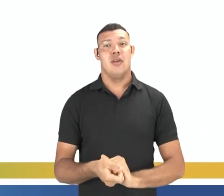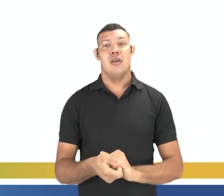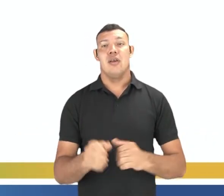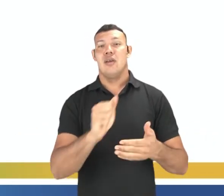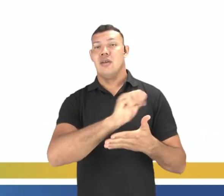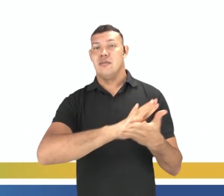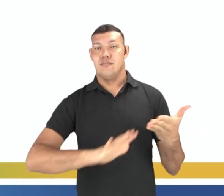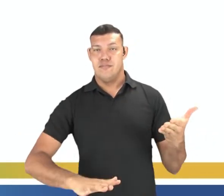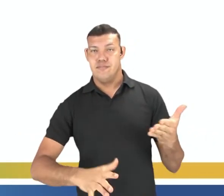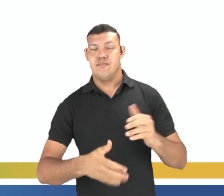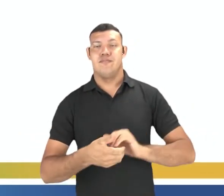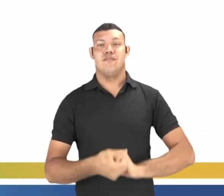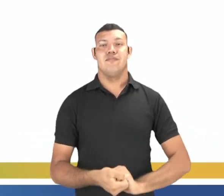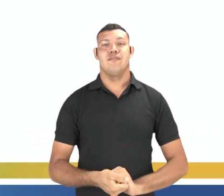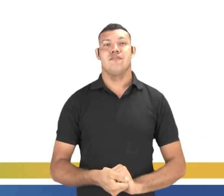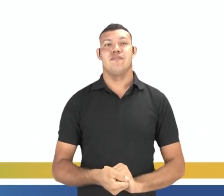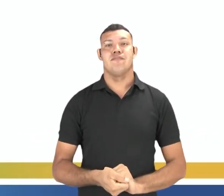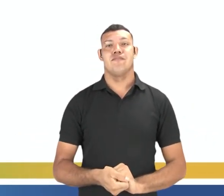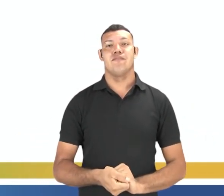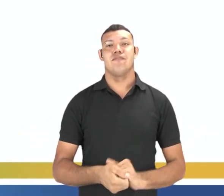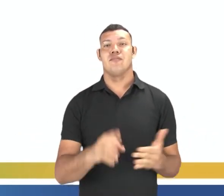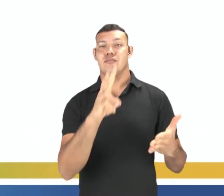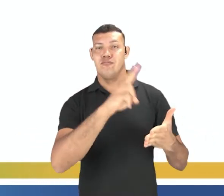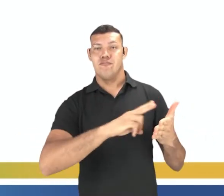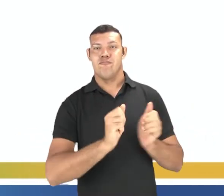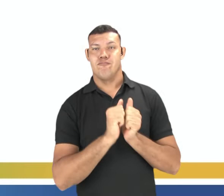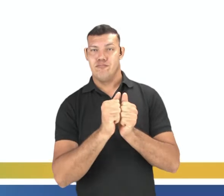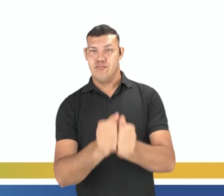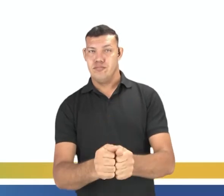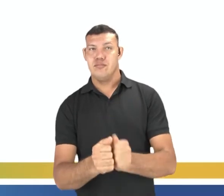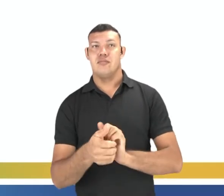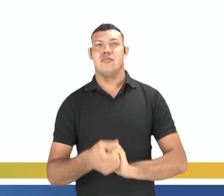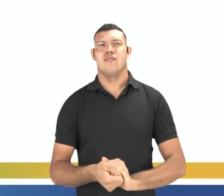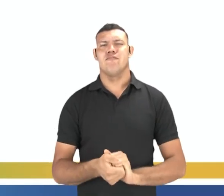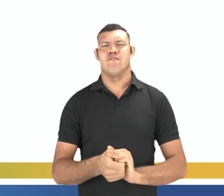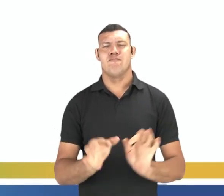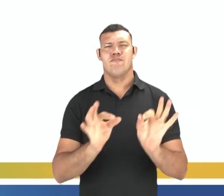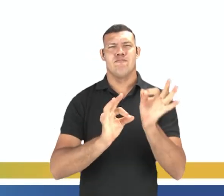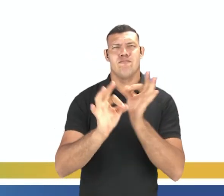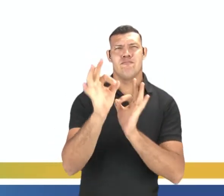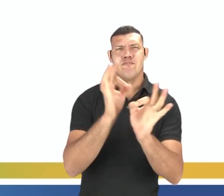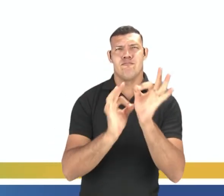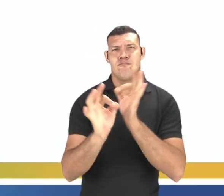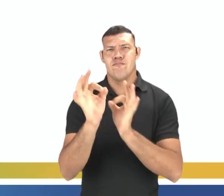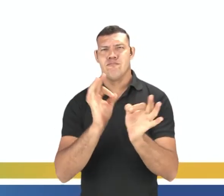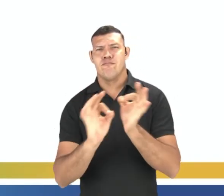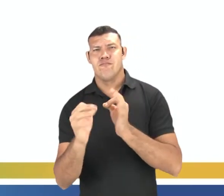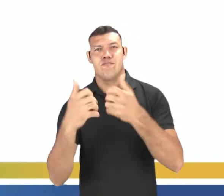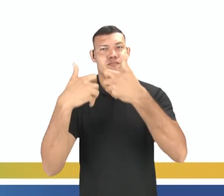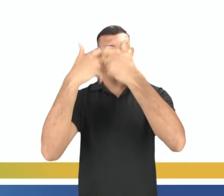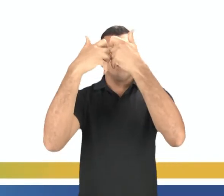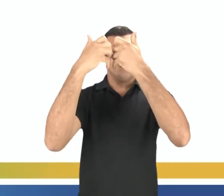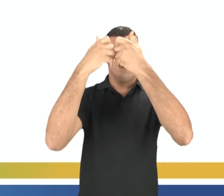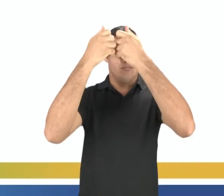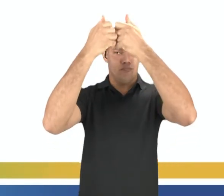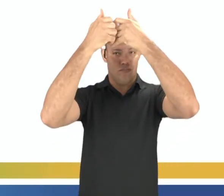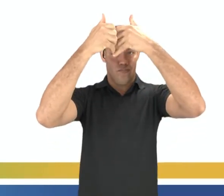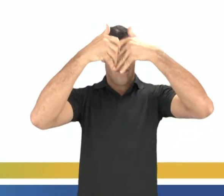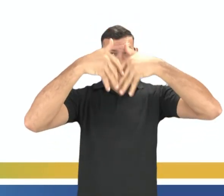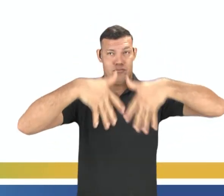exercitando. Vamos ler junto. Podemos organizar o sistema nervoso